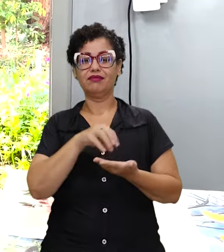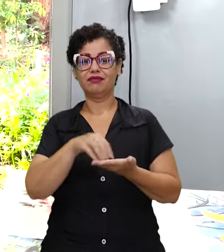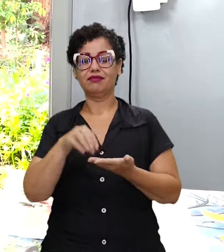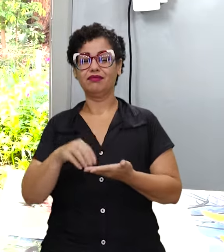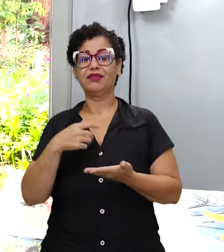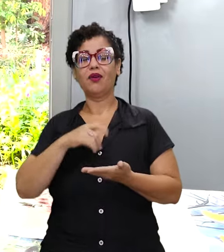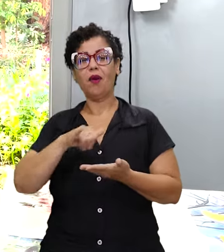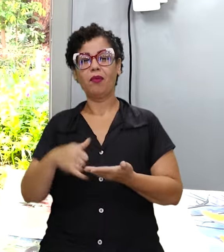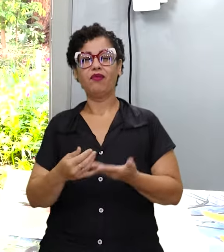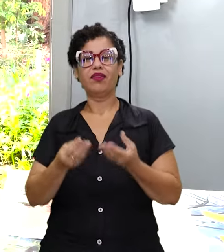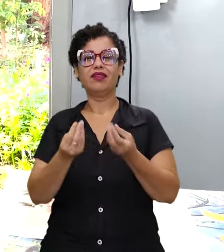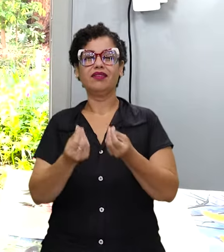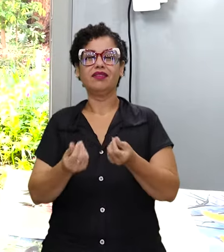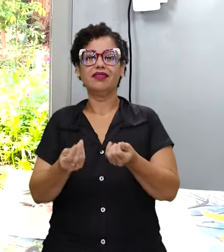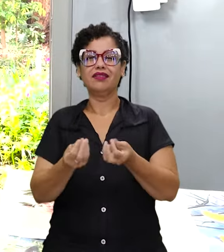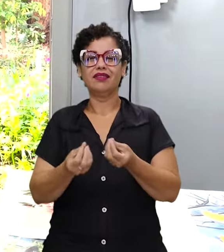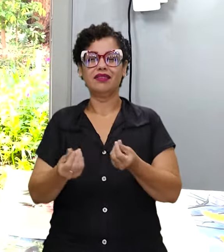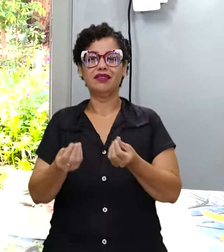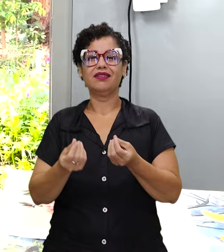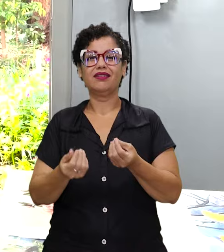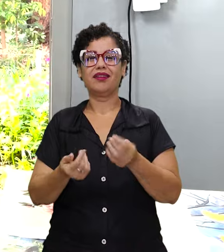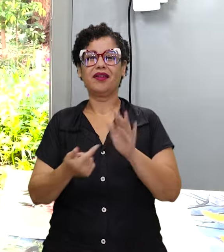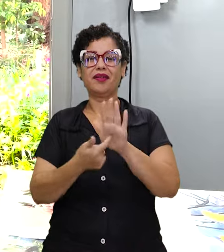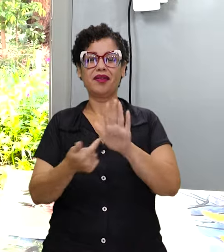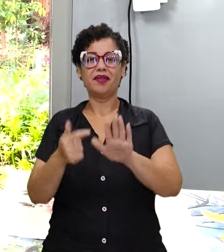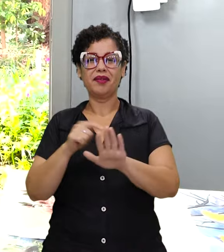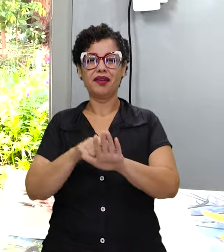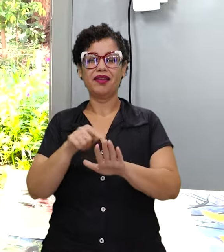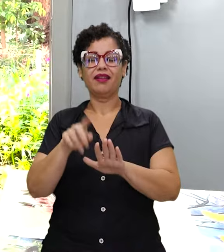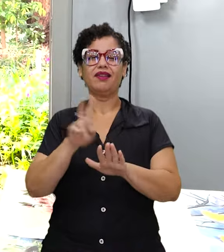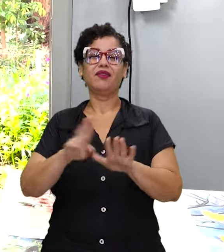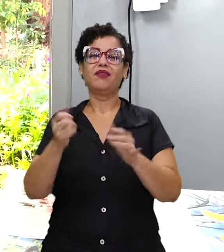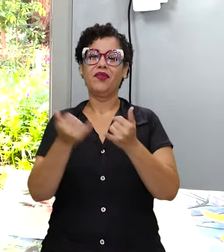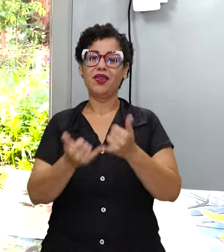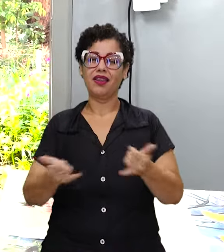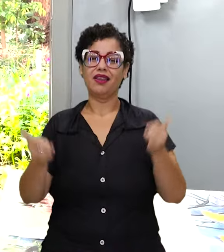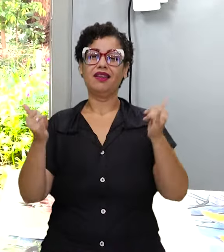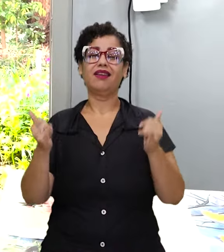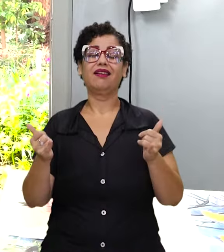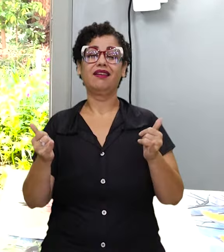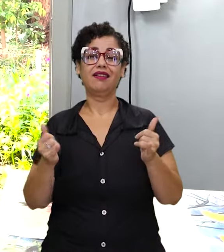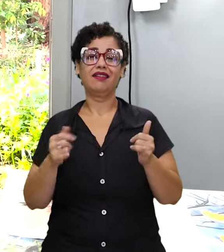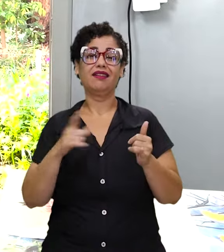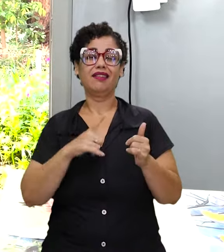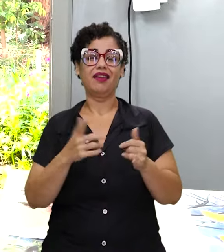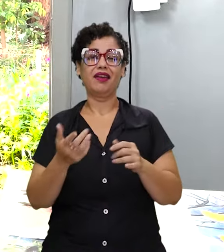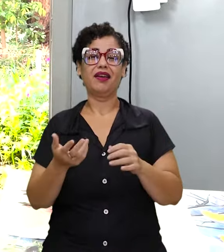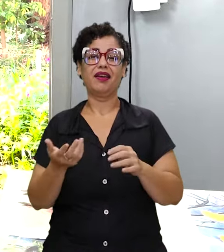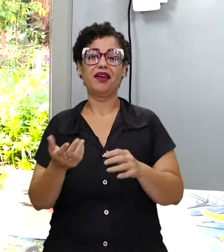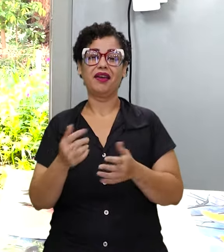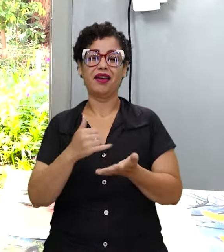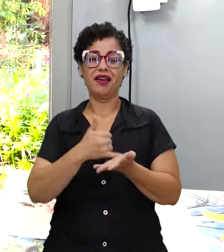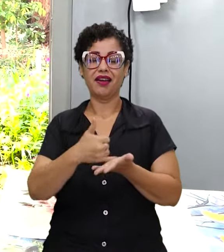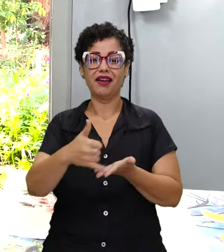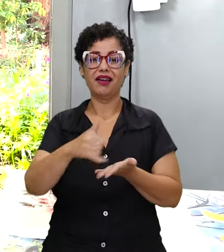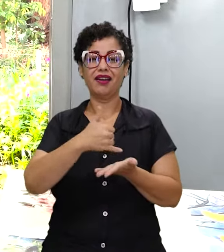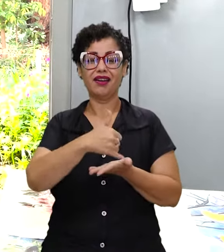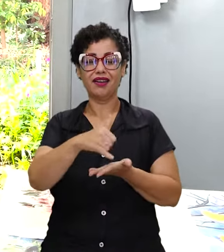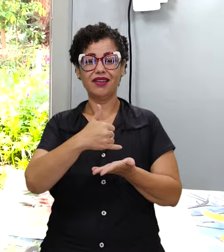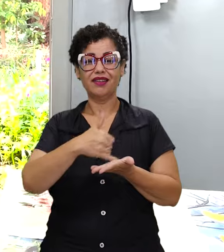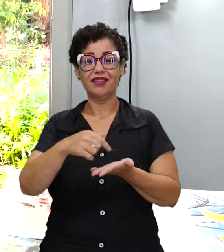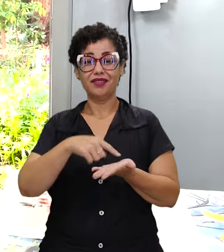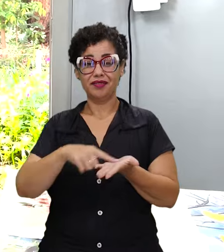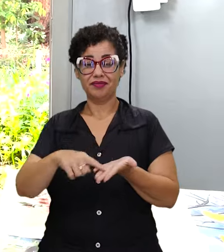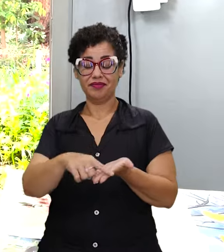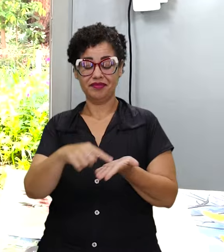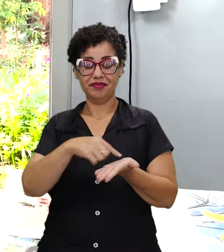a textura, essa metáfora da linha, novamente, que está na mão, nas linhas das